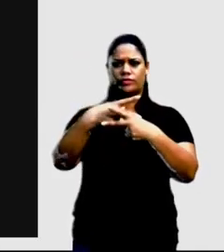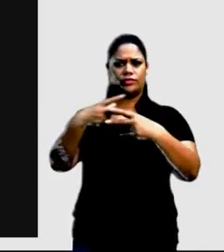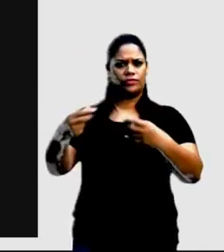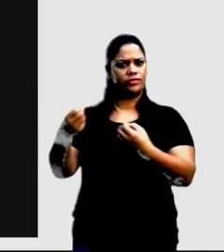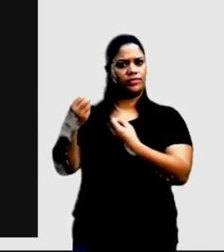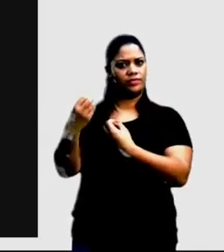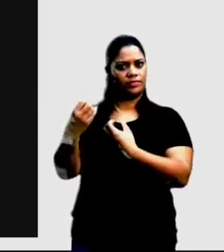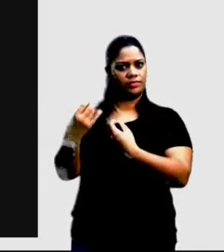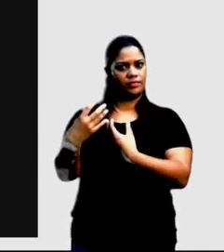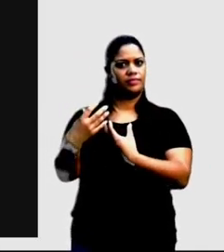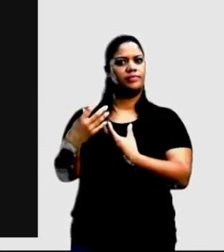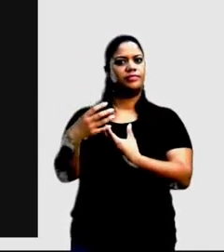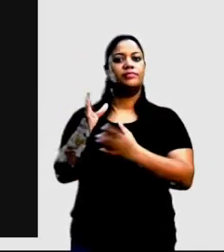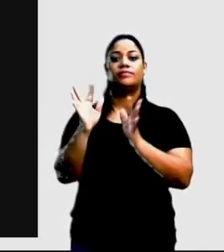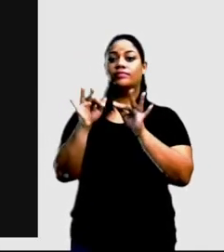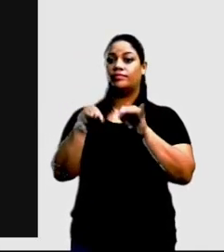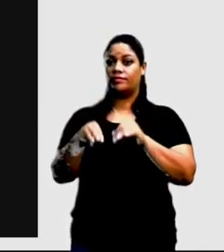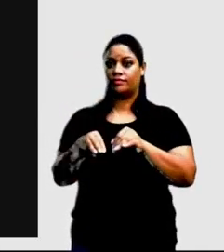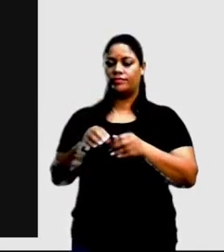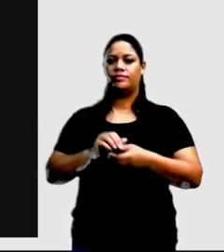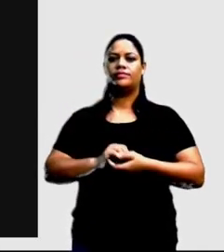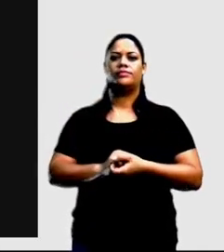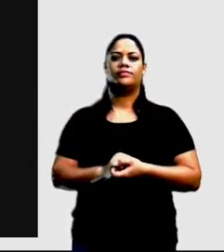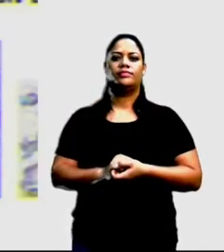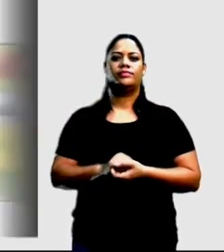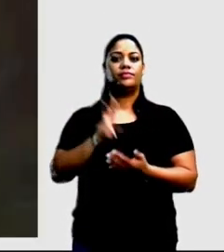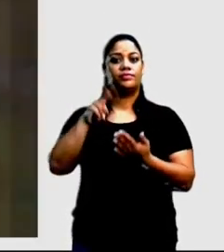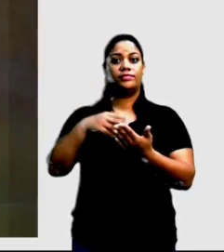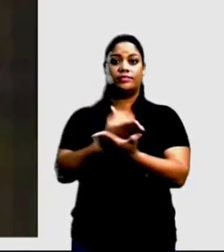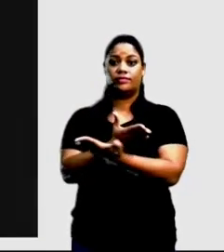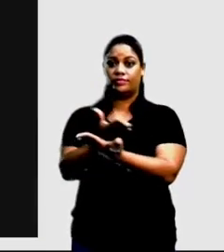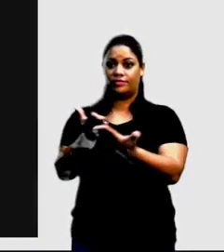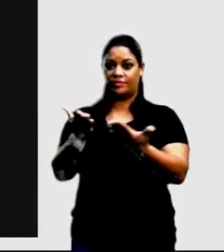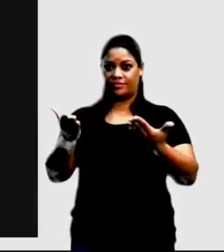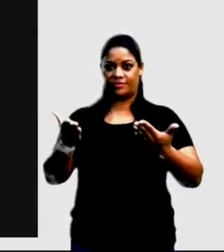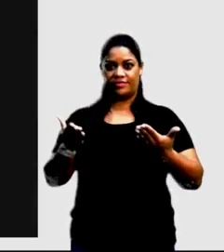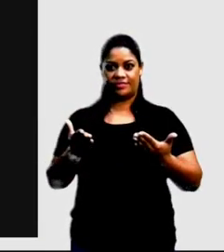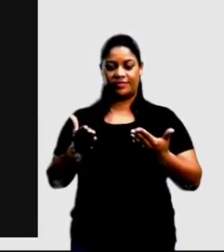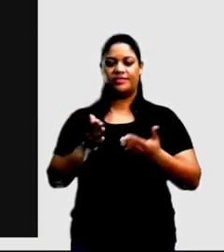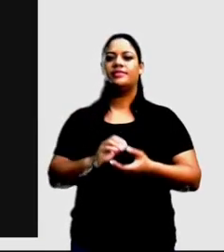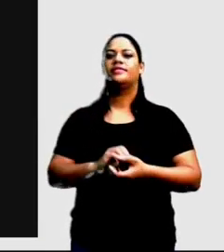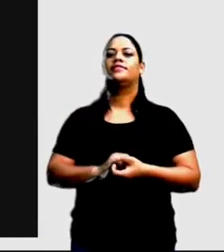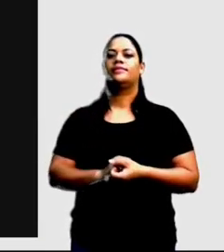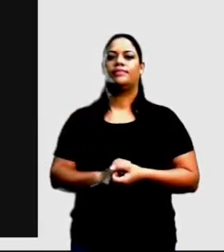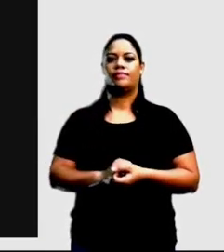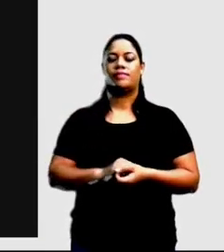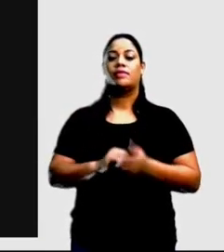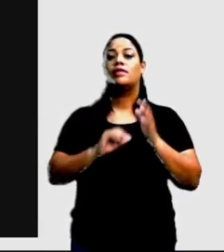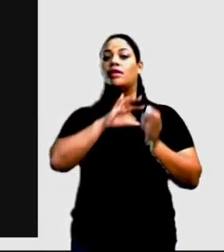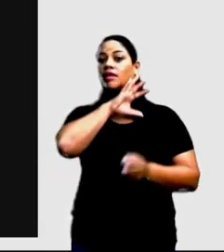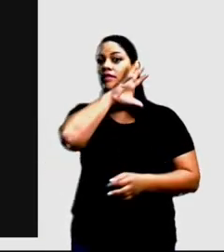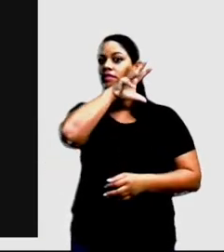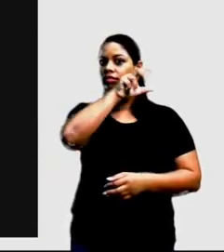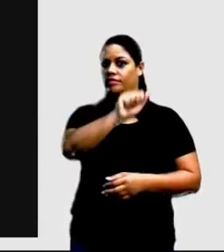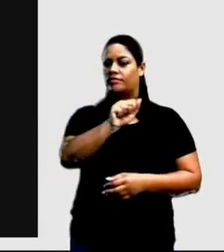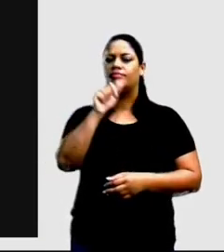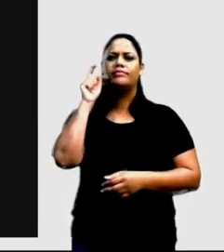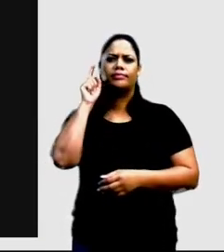no final. Então, eu vou ler para vocês uma fábula que se chama O Leão e o